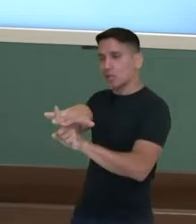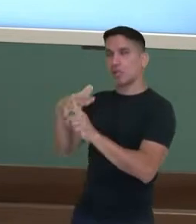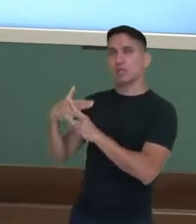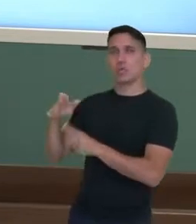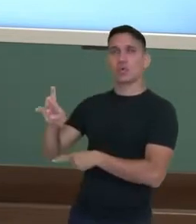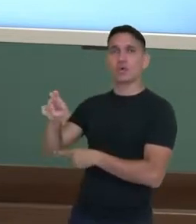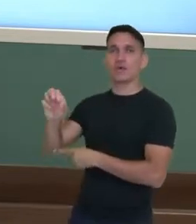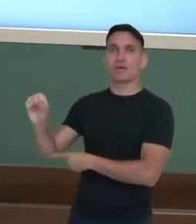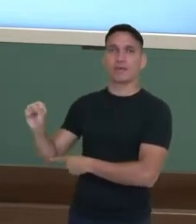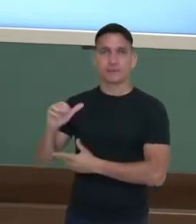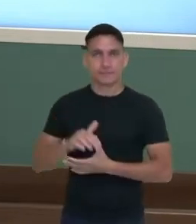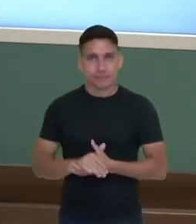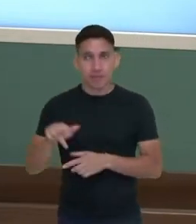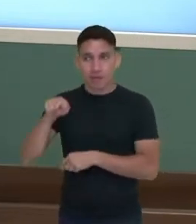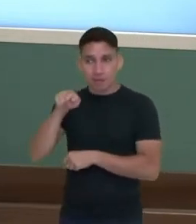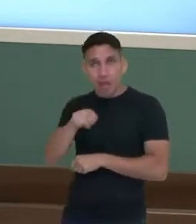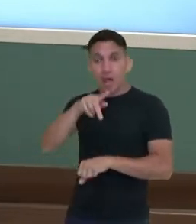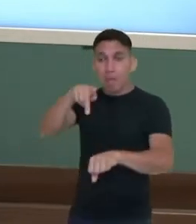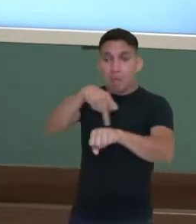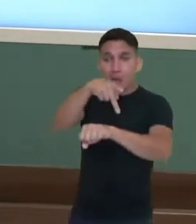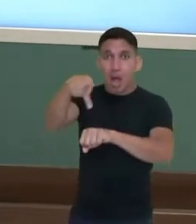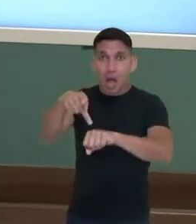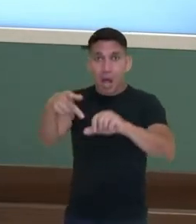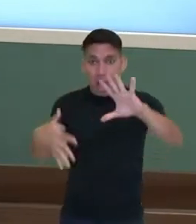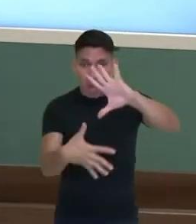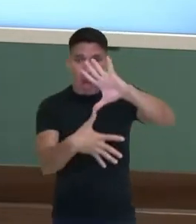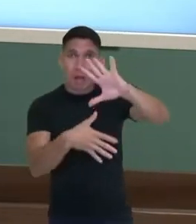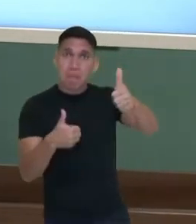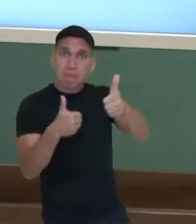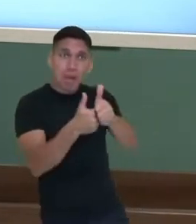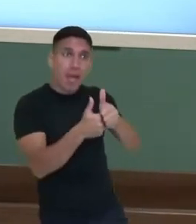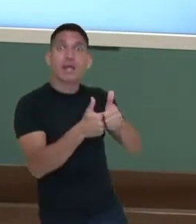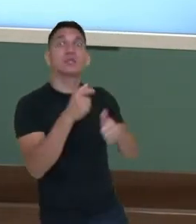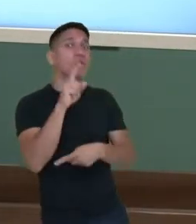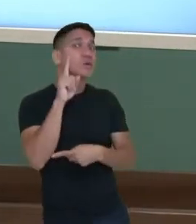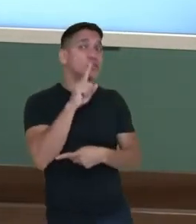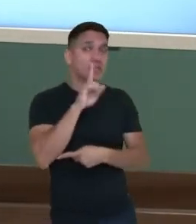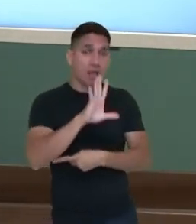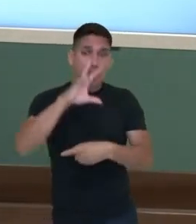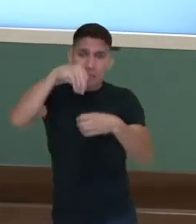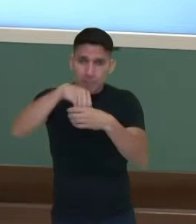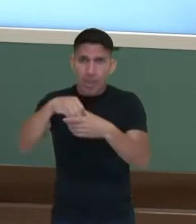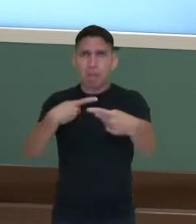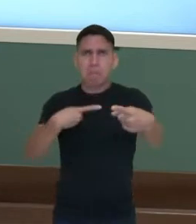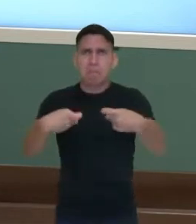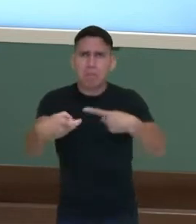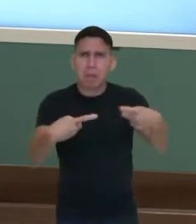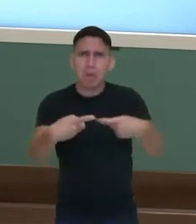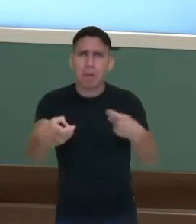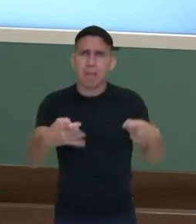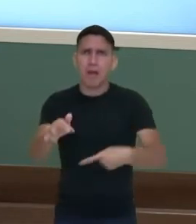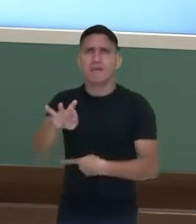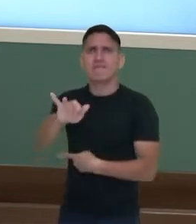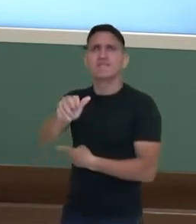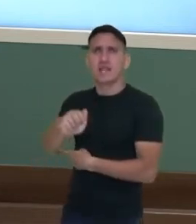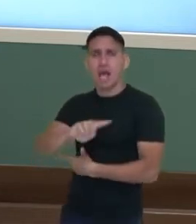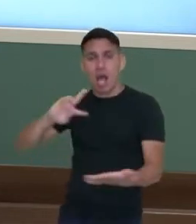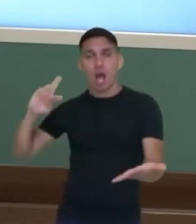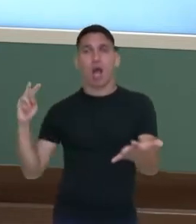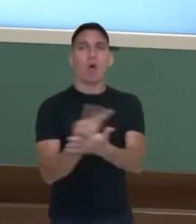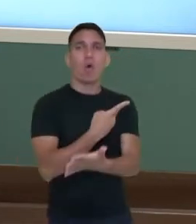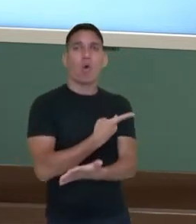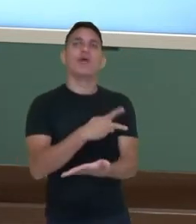União Soviética, um país da América próximo aos Estados Unidos, dentro da Guerra Fria, que se tornou